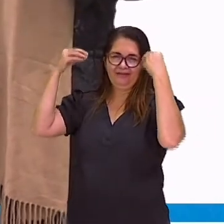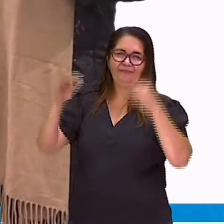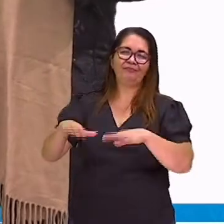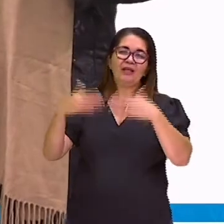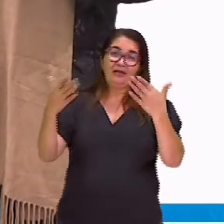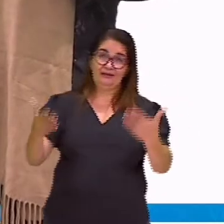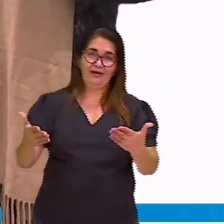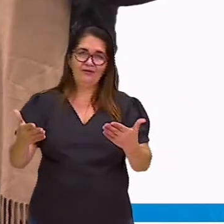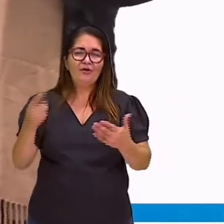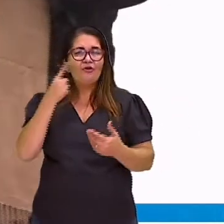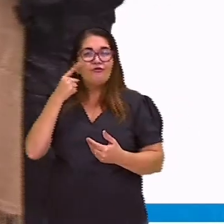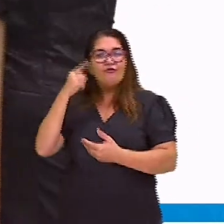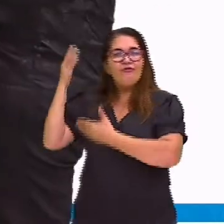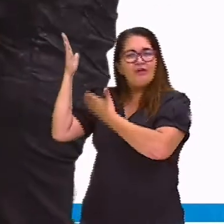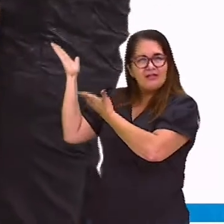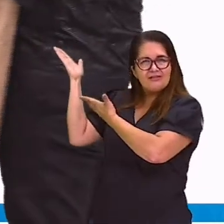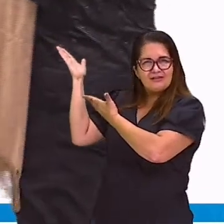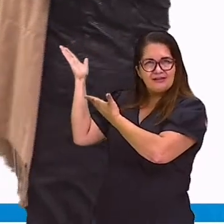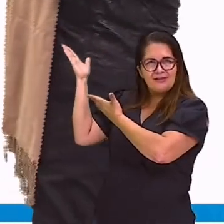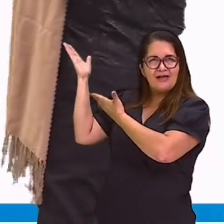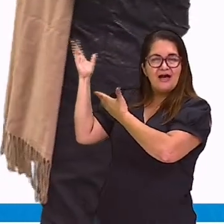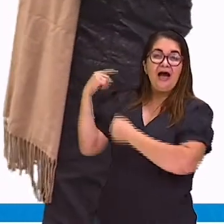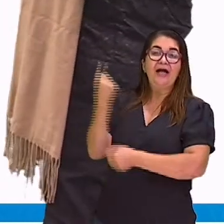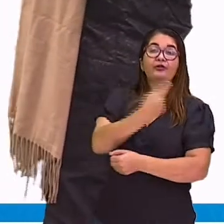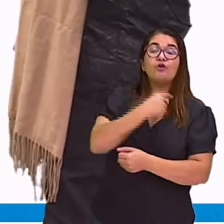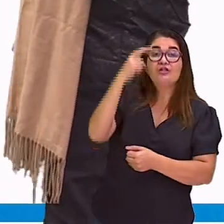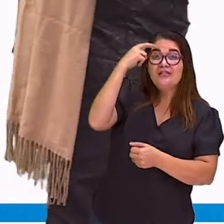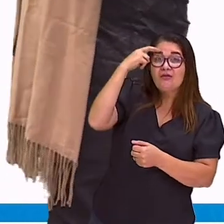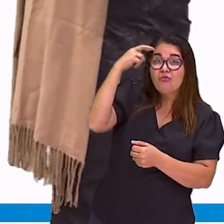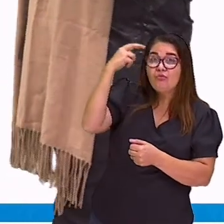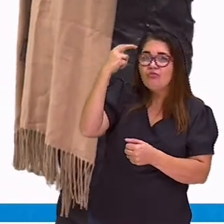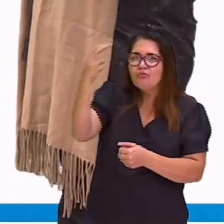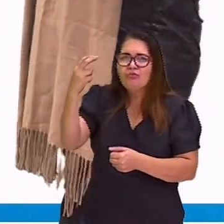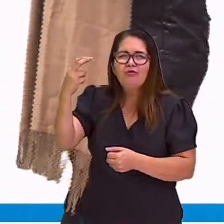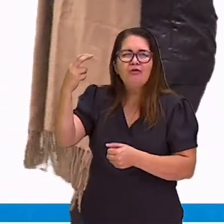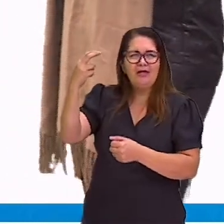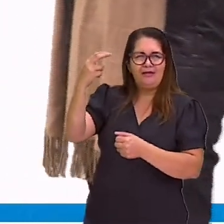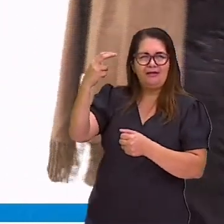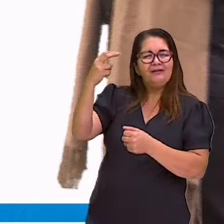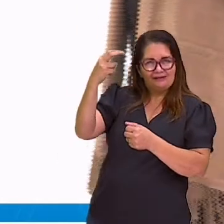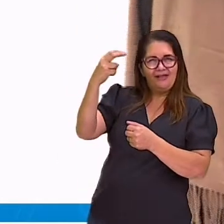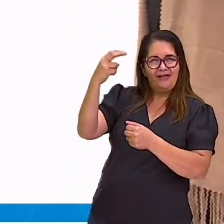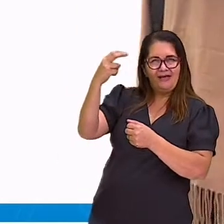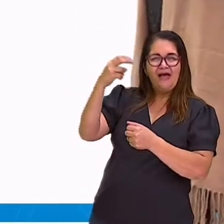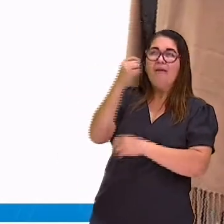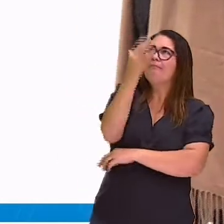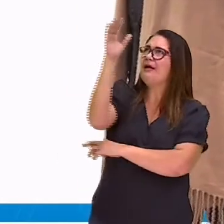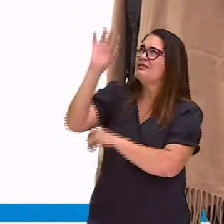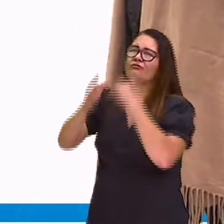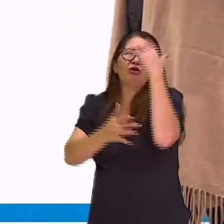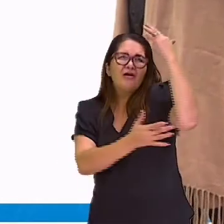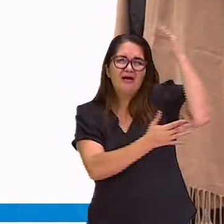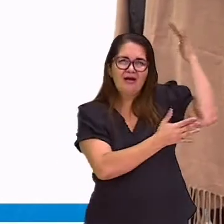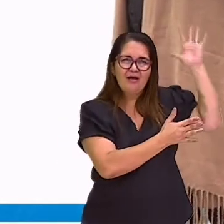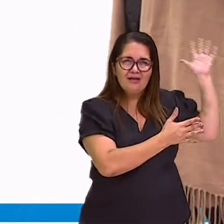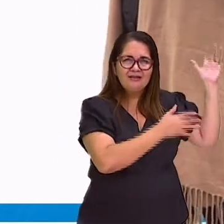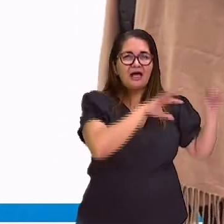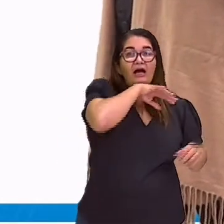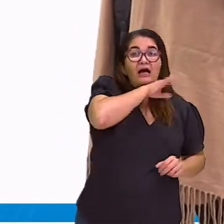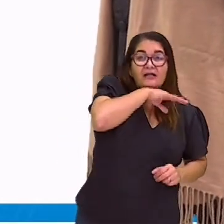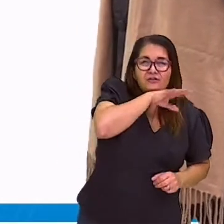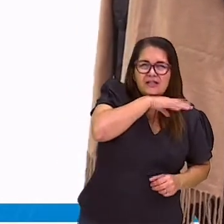paisagem, a nossa cultura? Olha que imagens fantásticas! Isso retratando o nosso povo, retratando